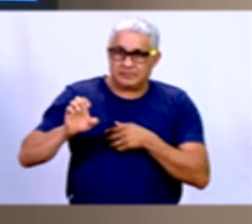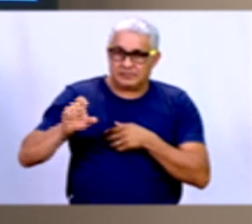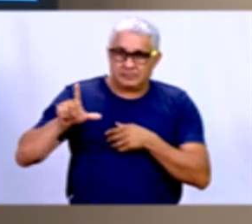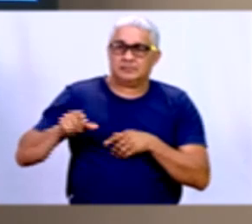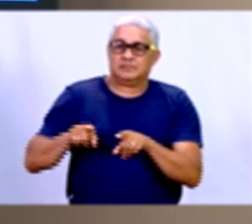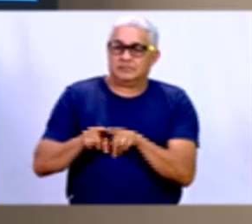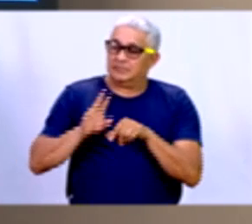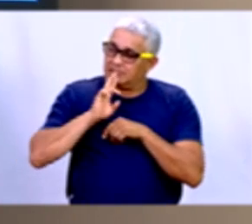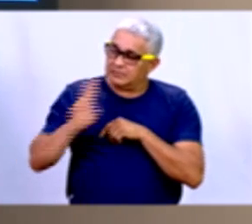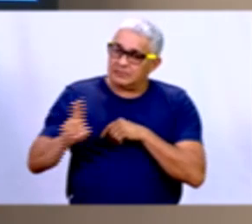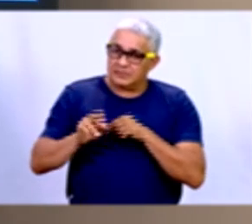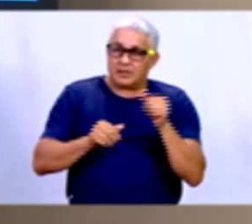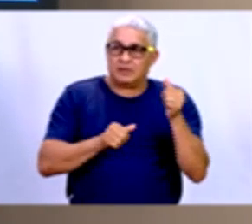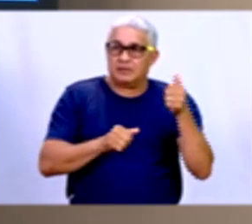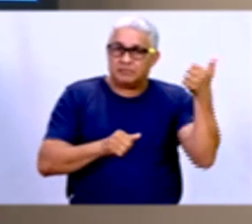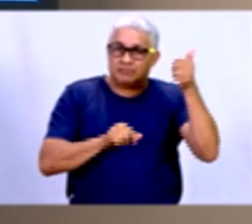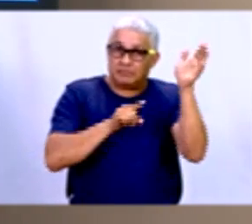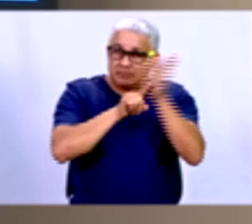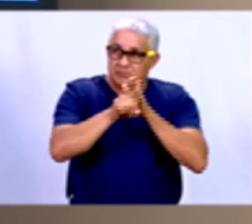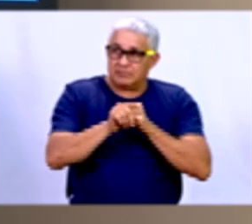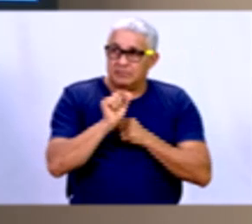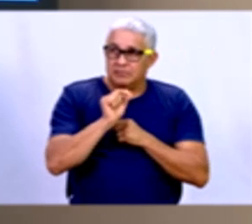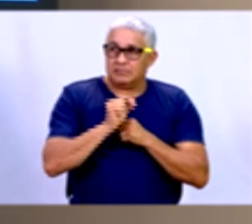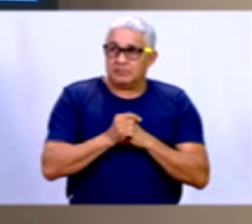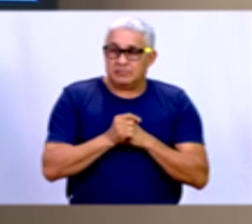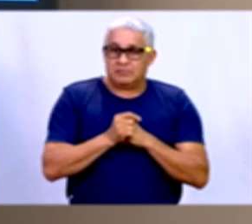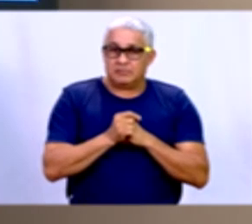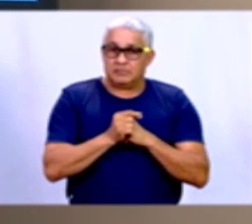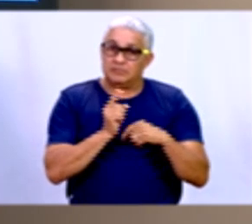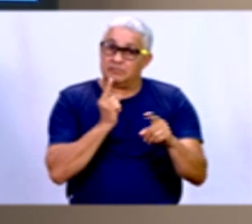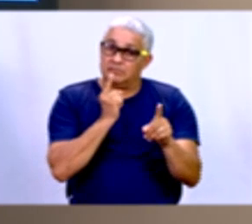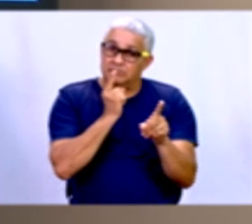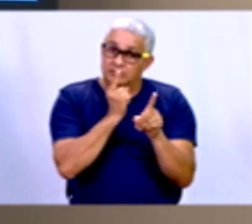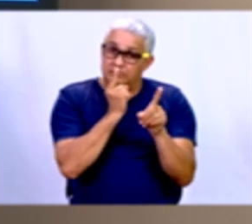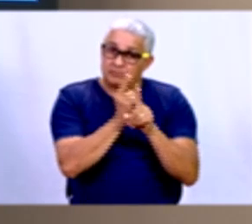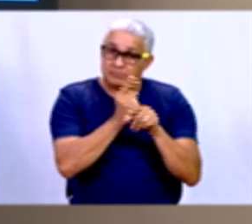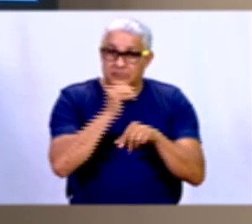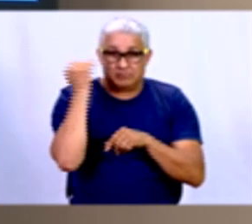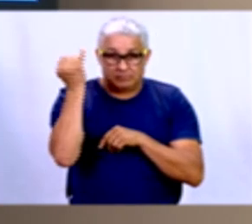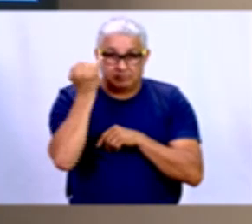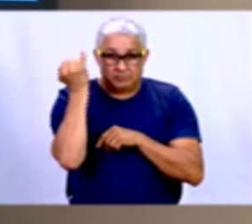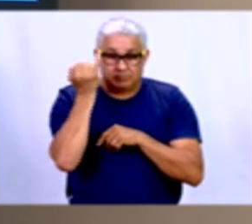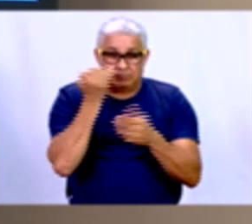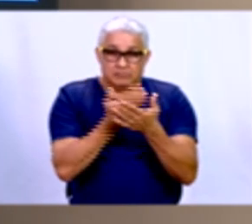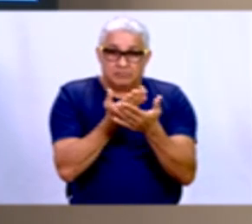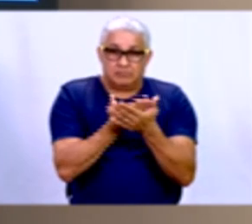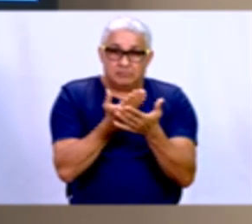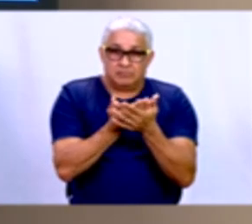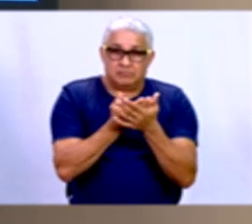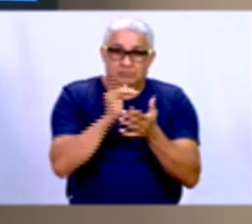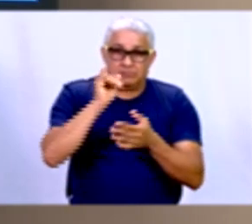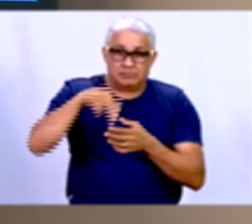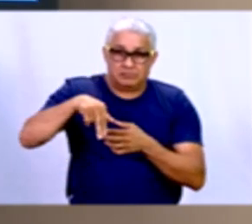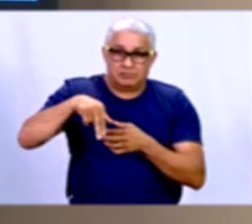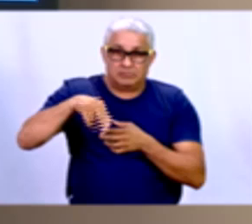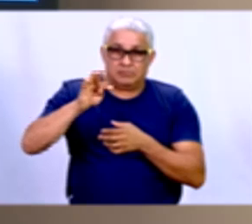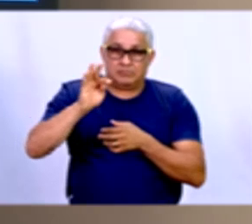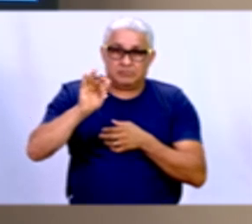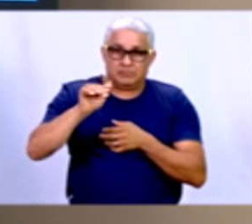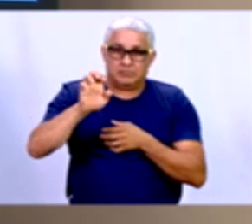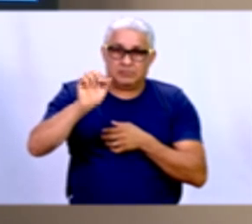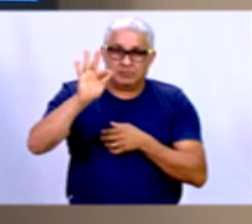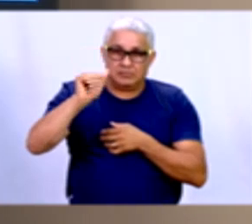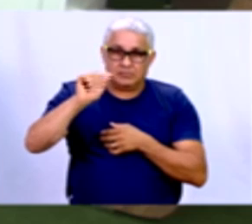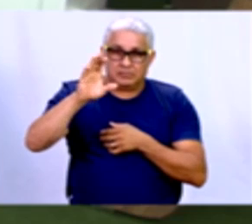enviaram. A primeira pergunta, então, era para identificar a importância em estudar interface